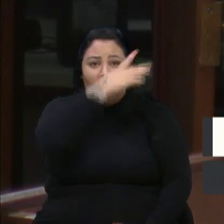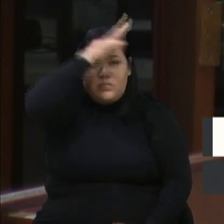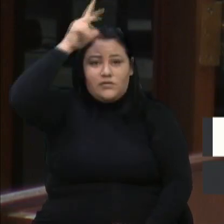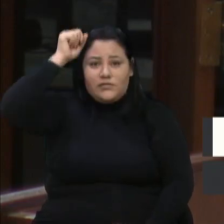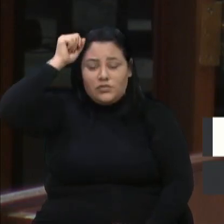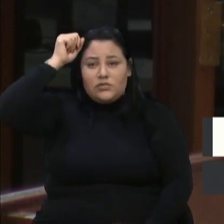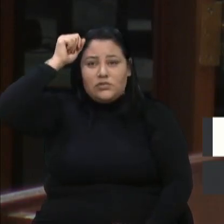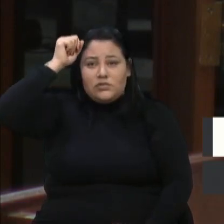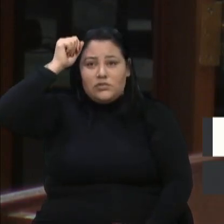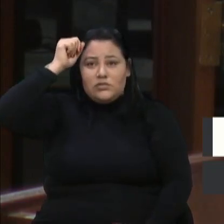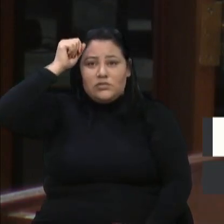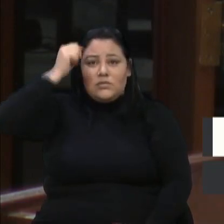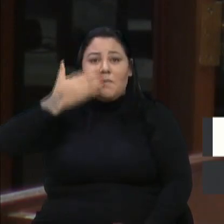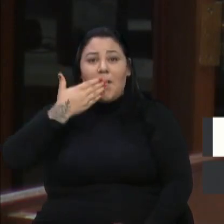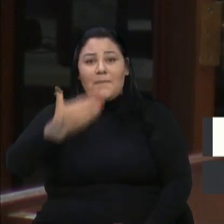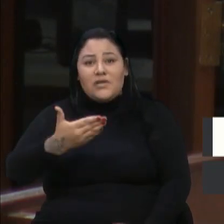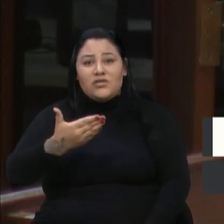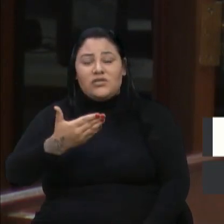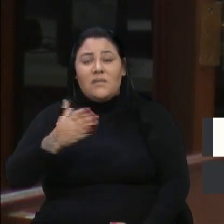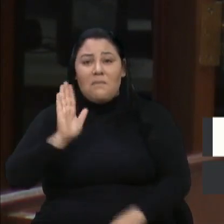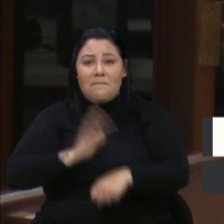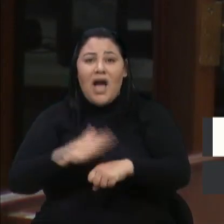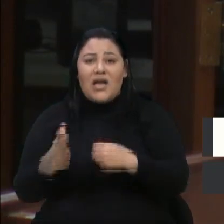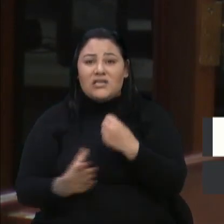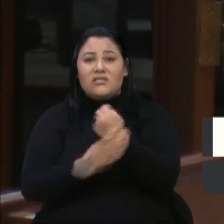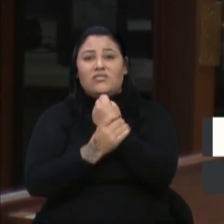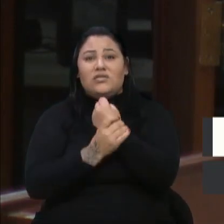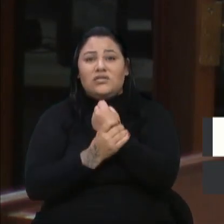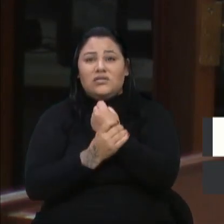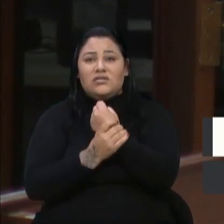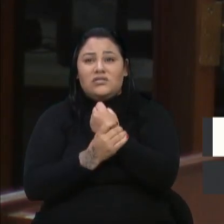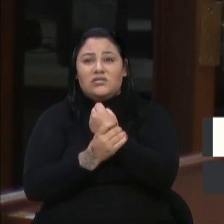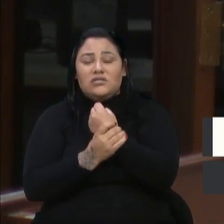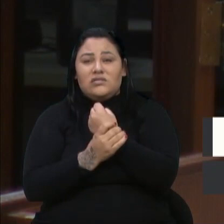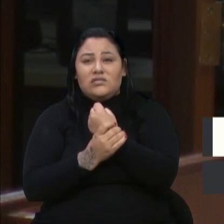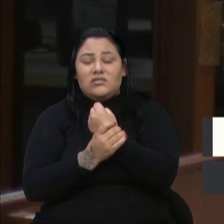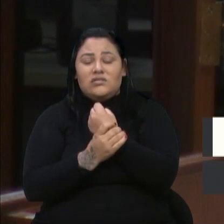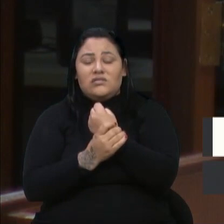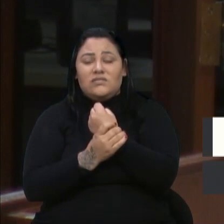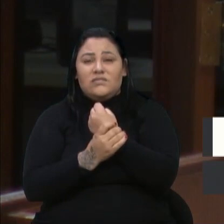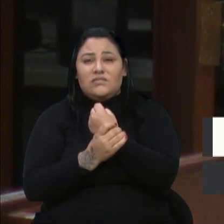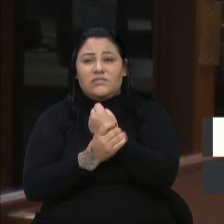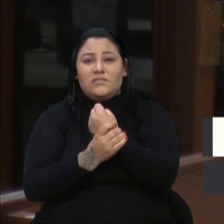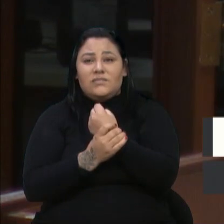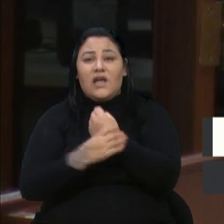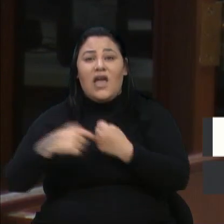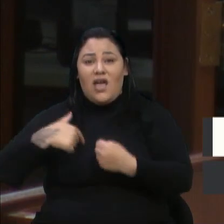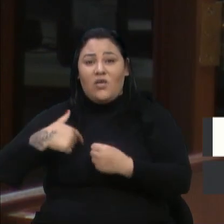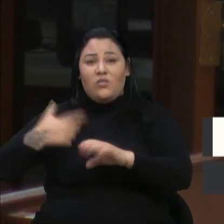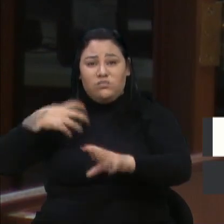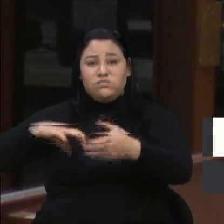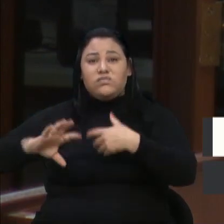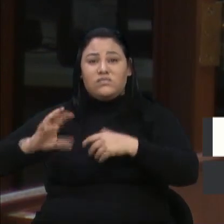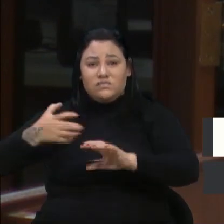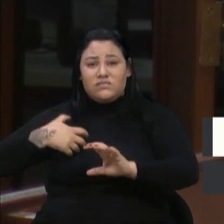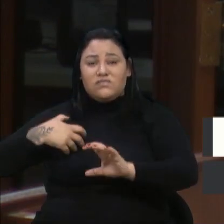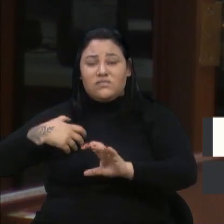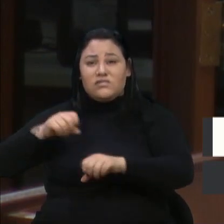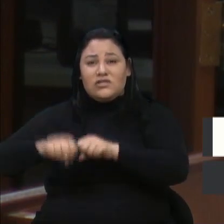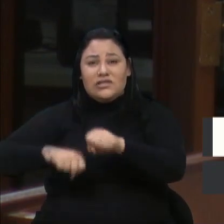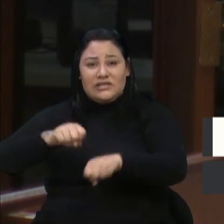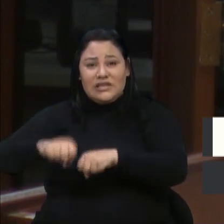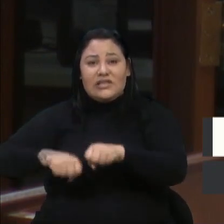do Sul, para pedir mais segurança no trânsito. Eu me coloco no lugar desses ciclistas, porque desde 2012